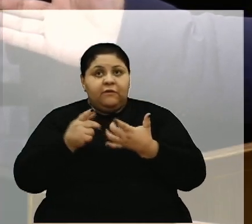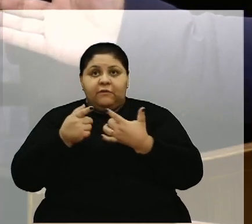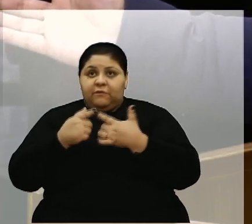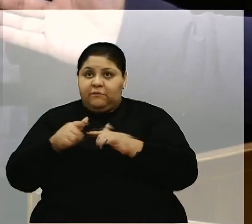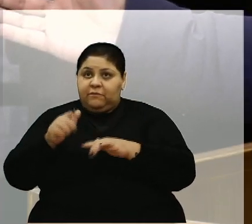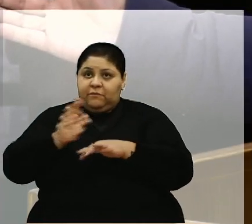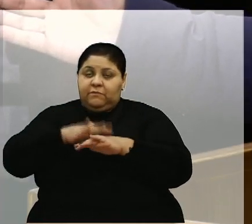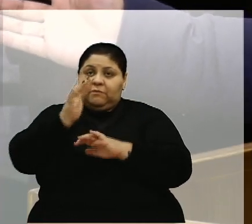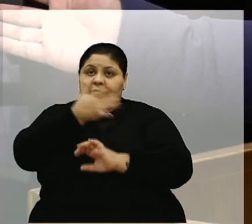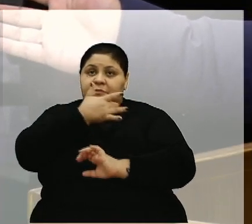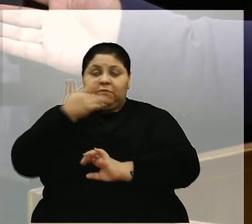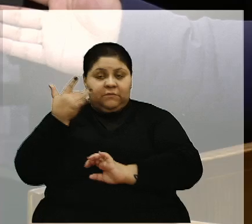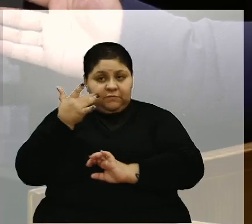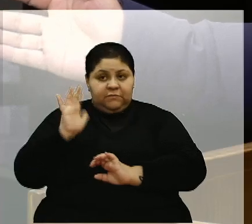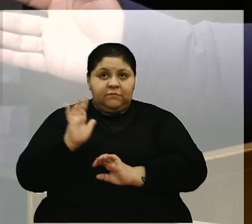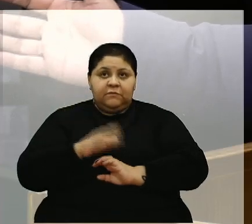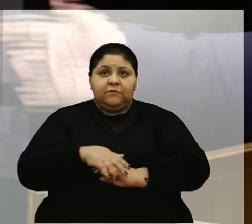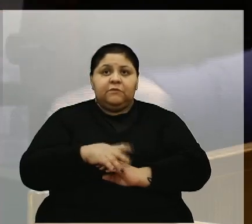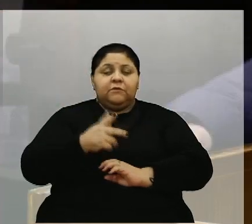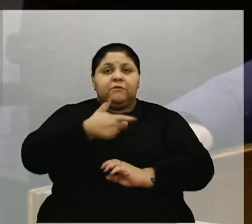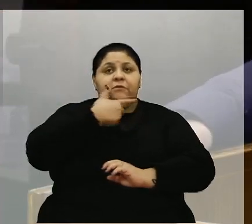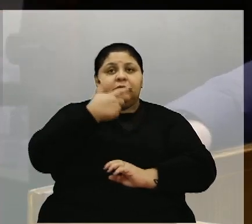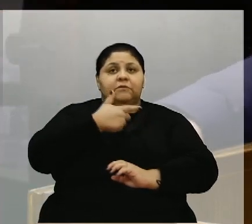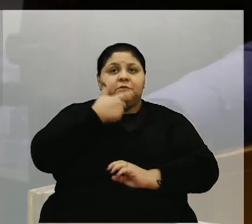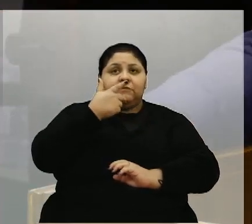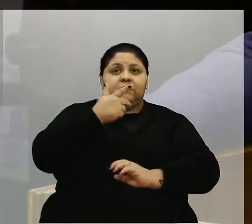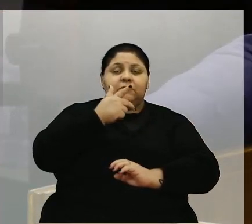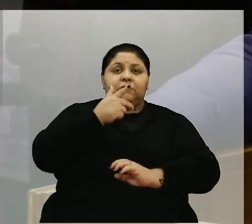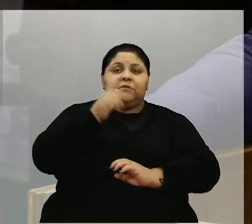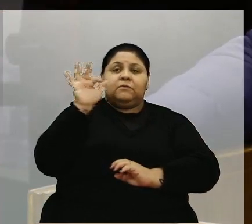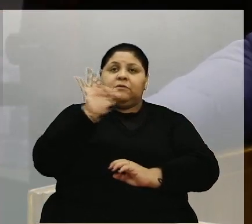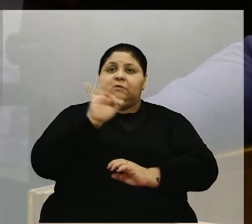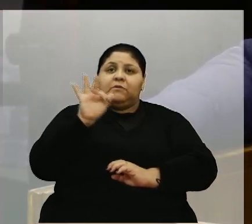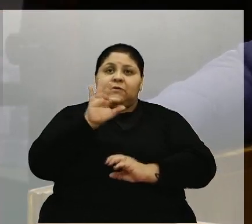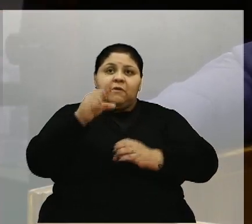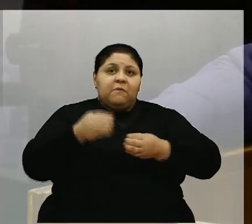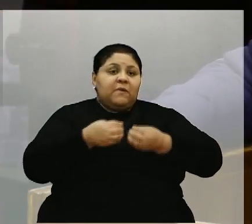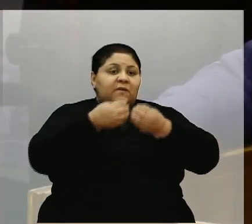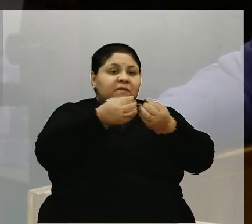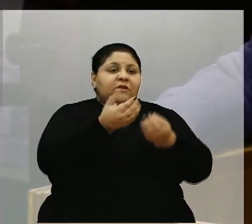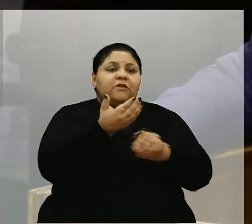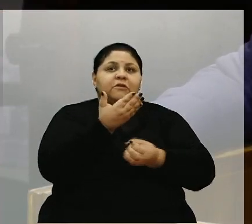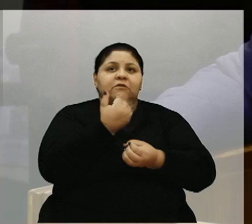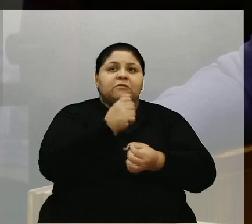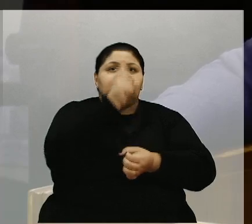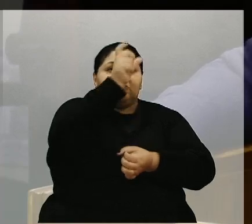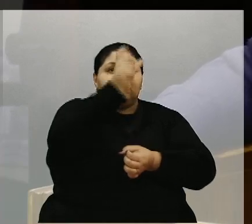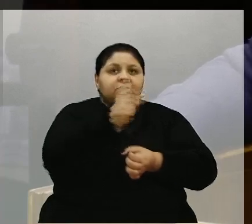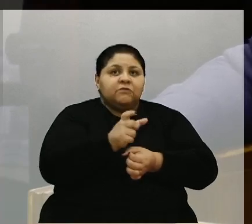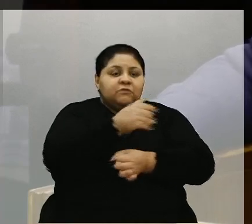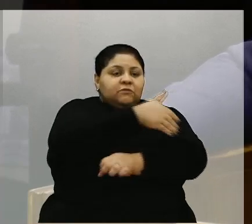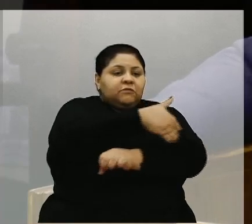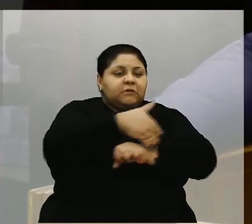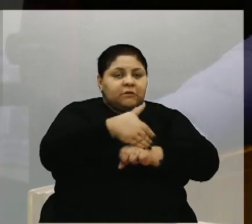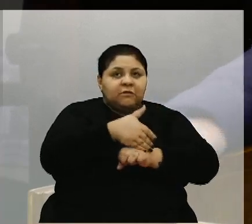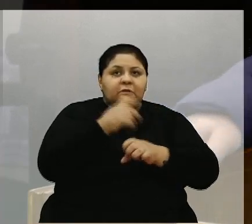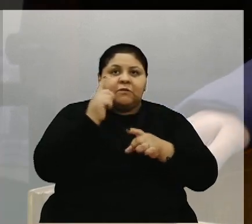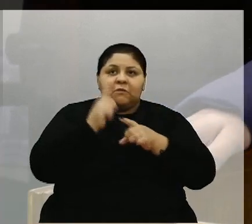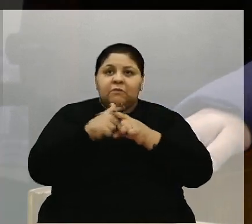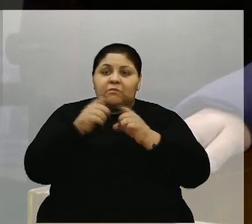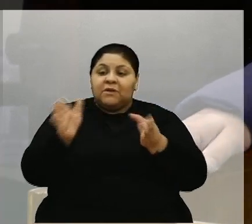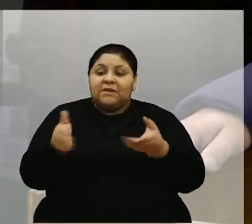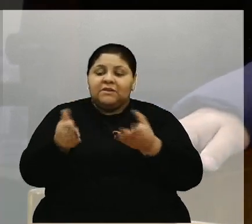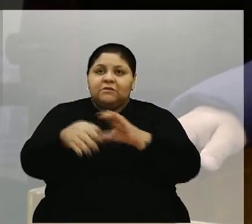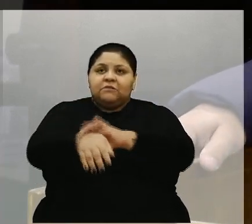fácil atribuir essa pecha. Na fala do prefeito de fevereiro se dizia para não dar comida às pessoas em situação de rua, porque isso